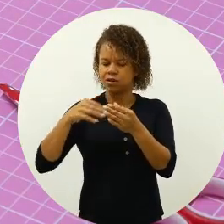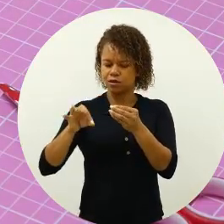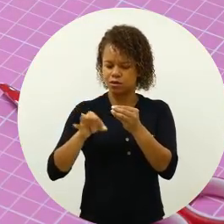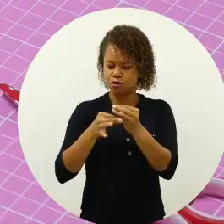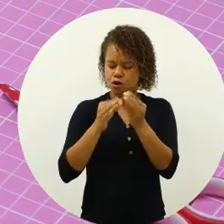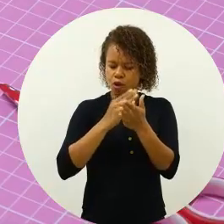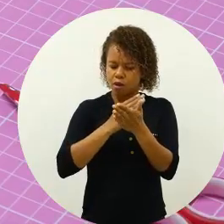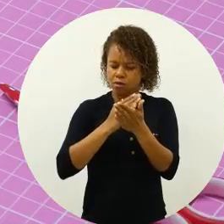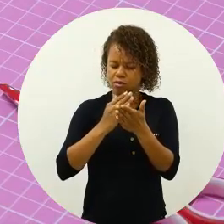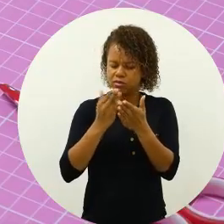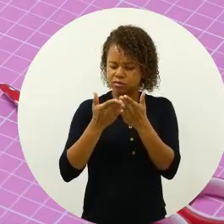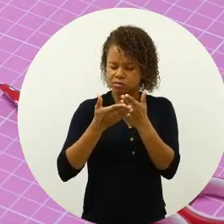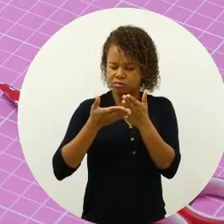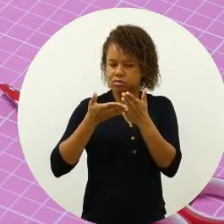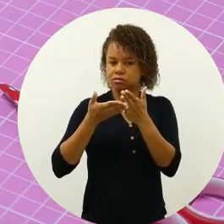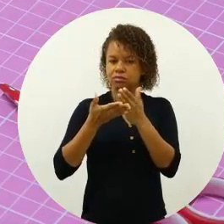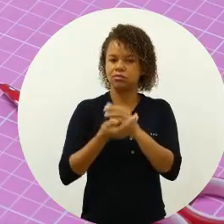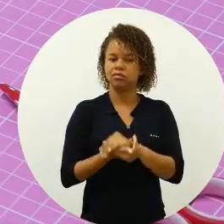pé do livro.